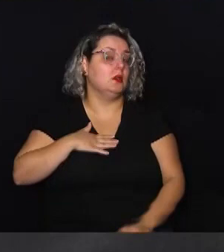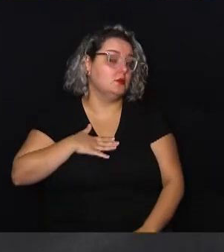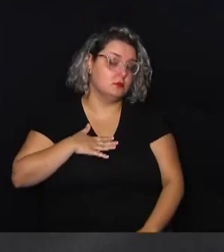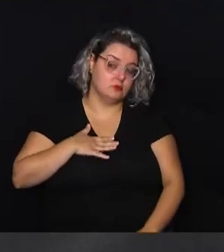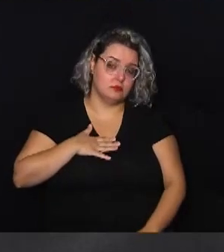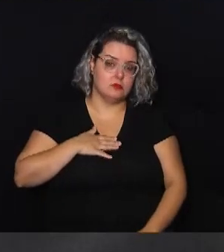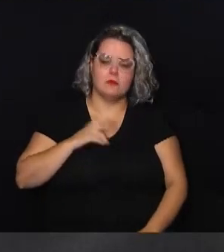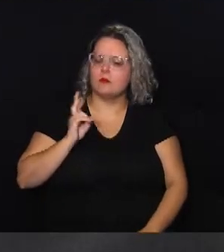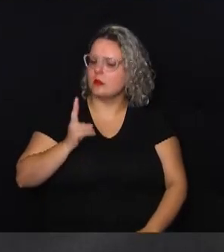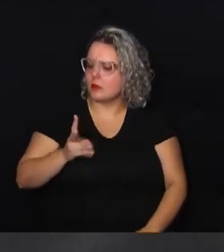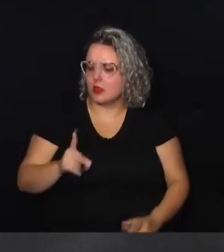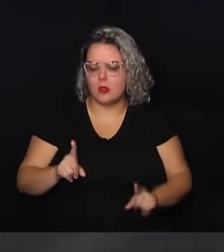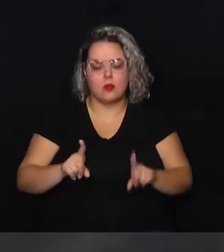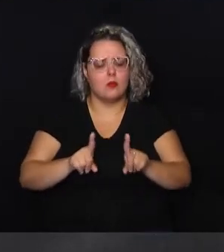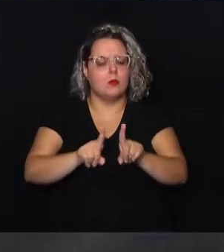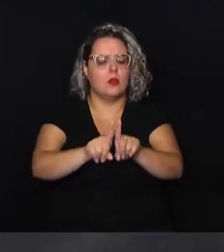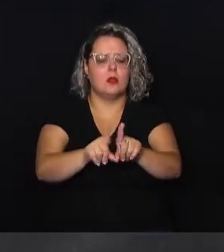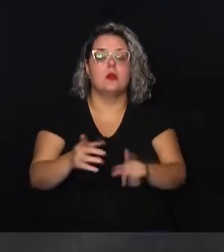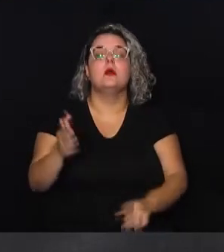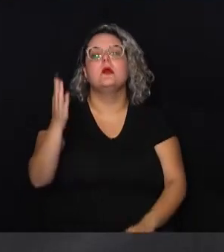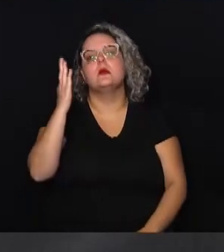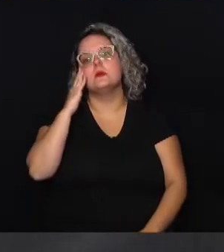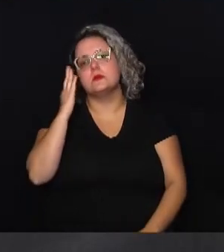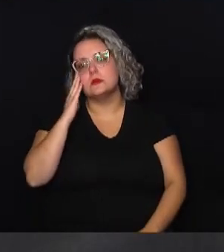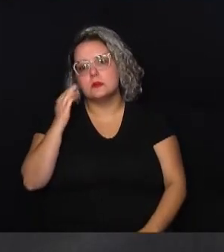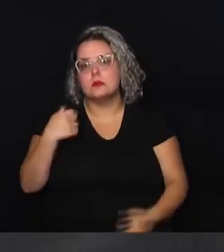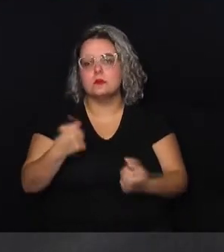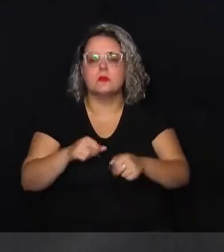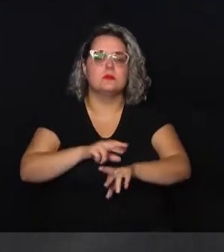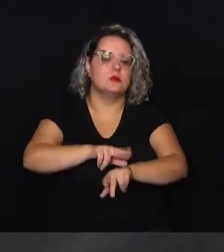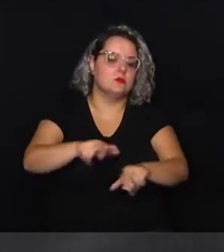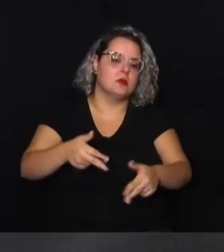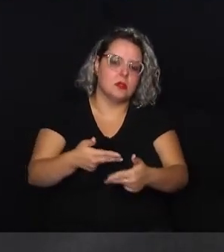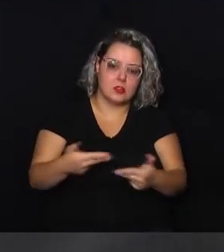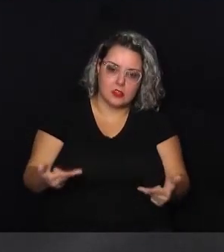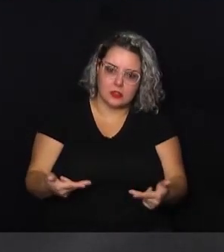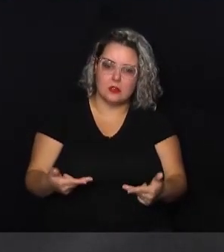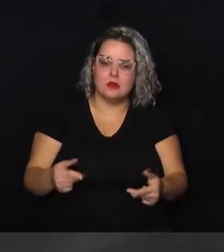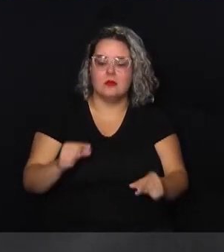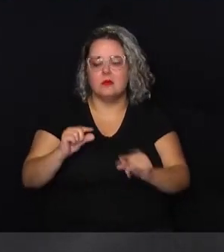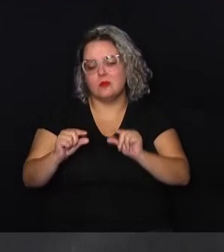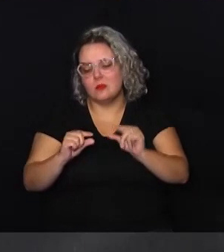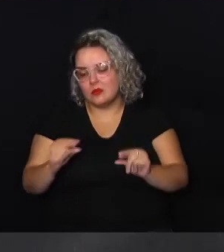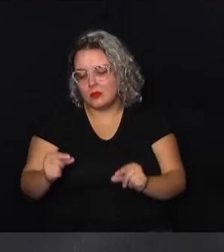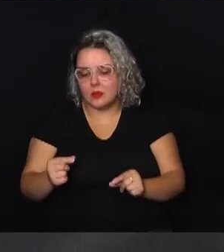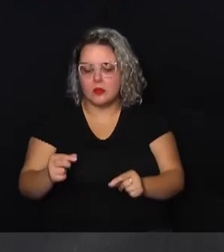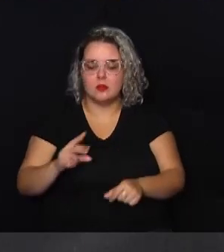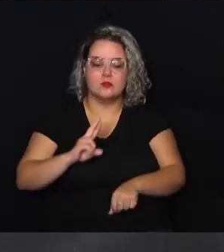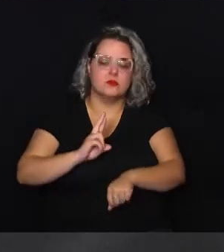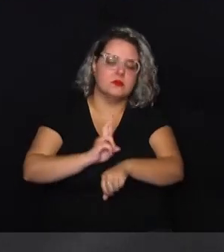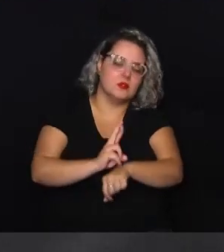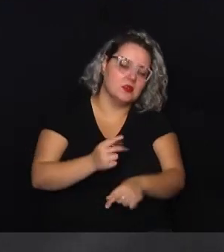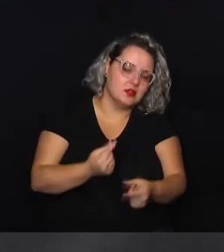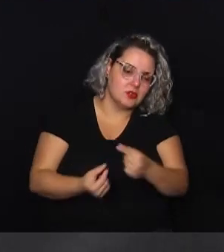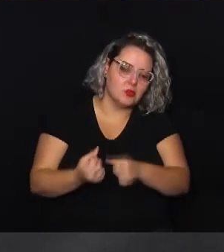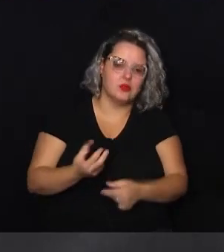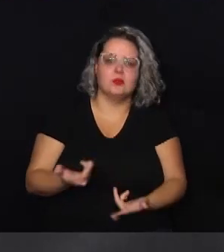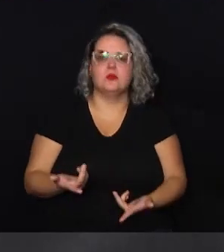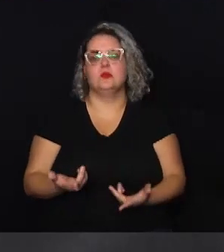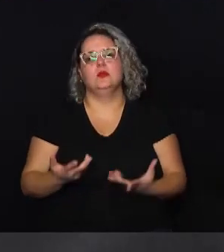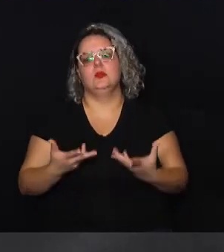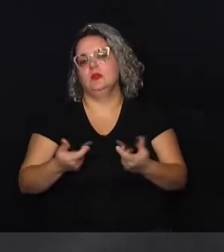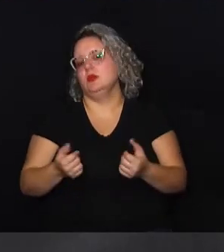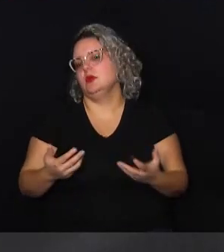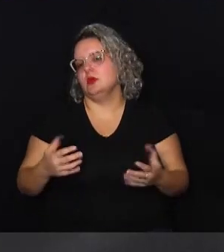um parceiro. Eu sei que a gente precisa de muita coisa ainda, o cobertor é pequeno, né? A gente sempre fala isso, toda família